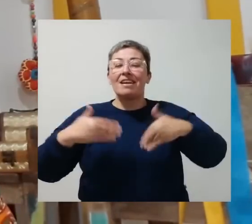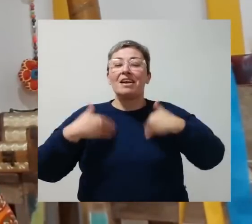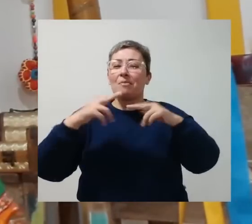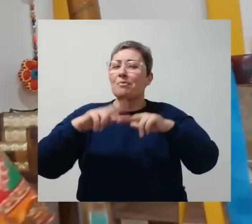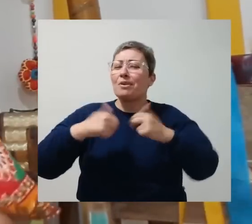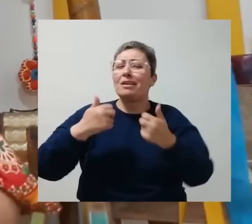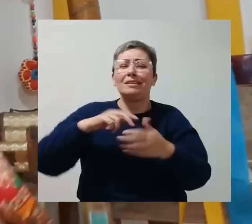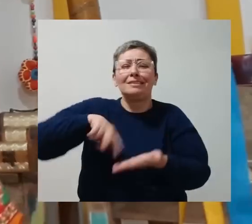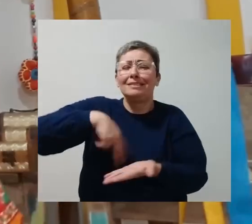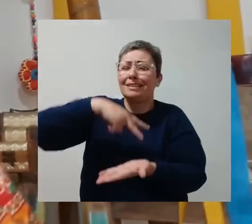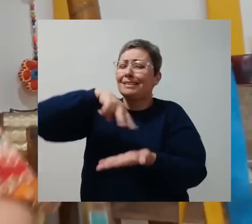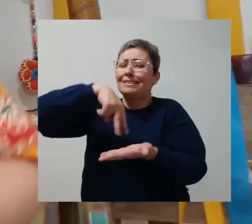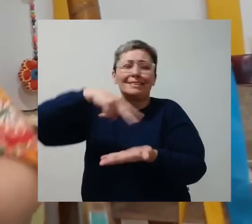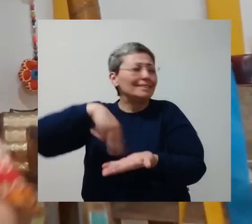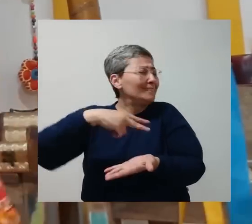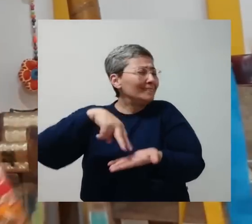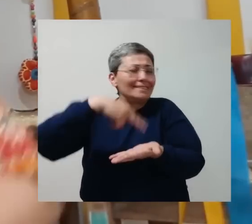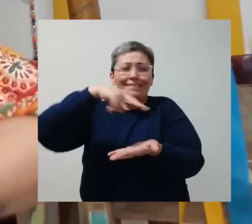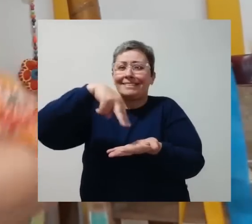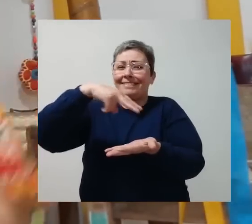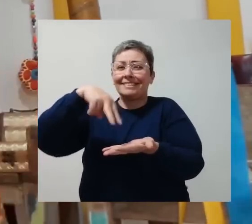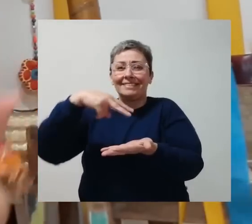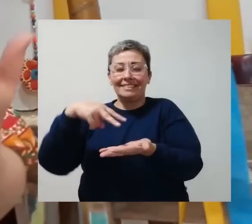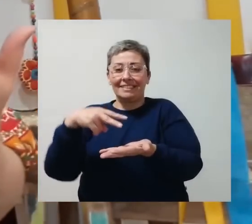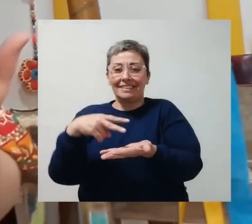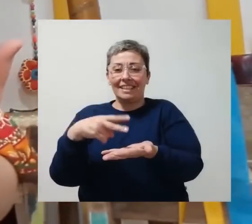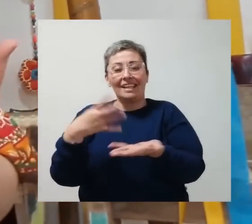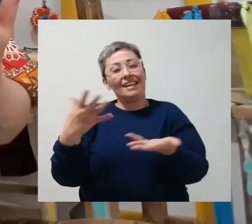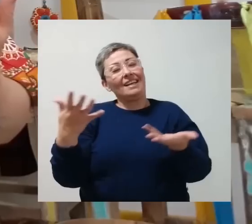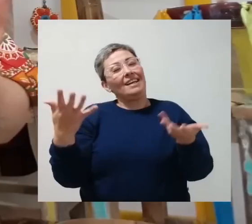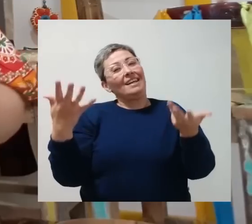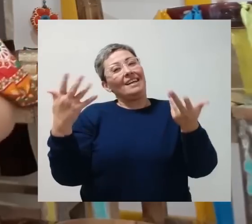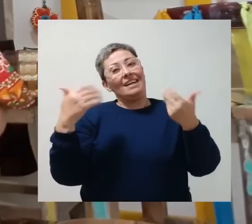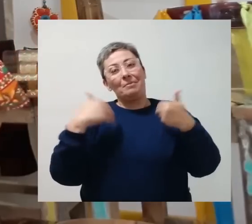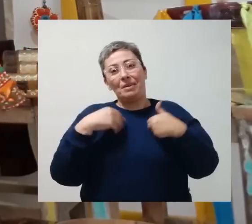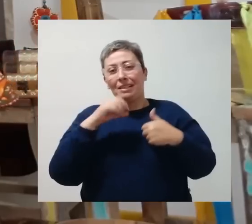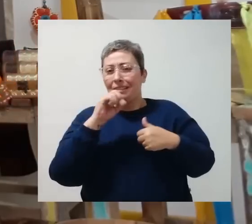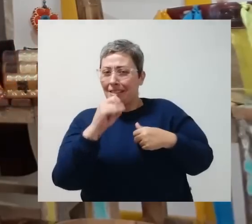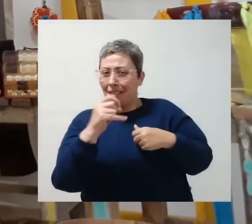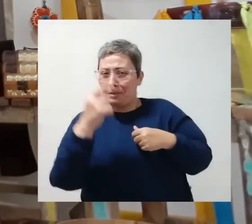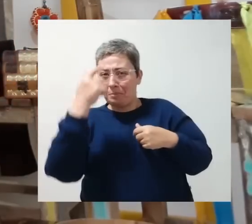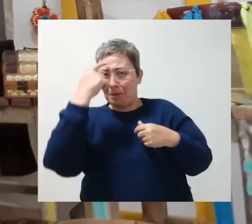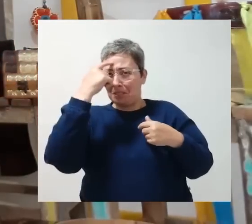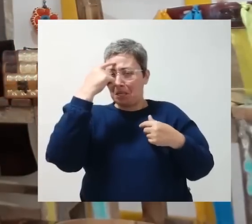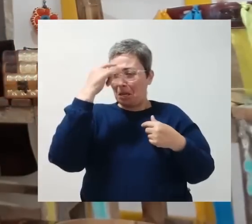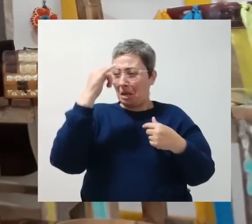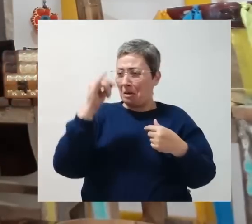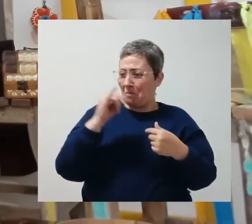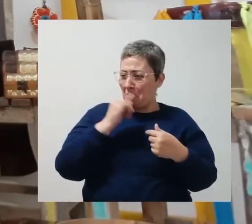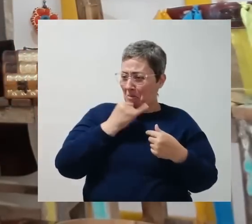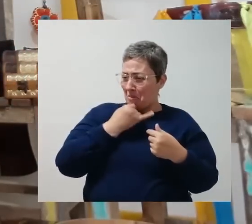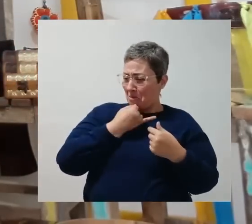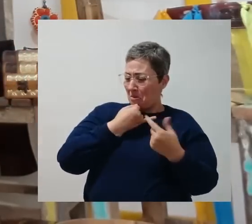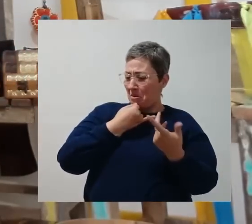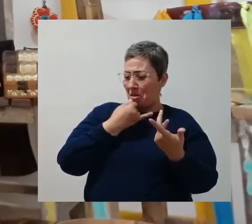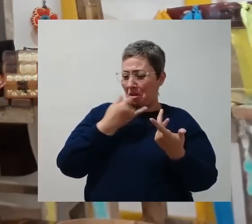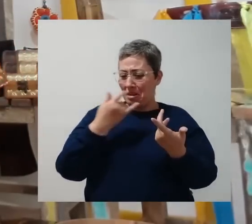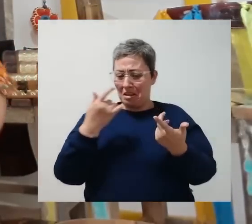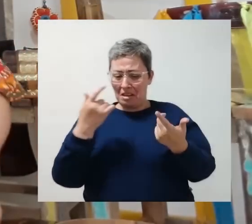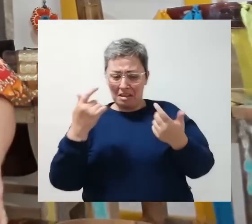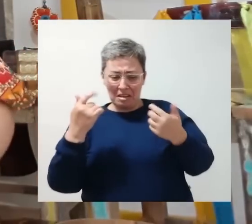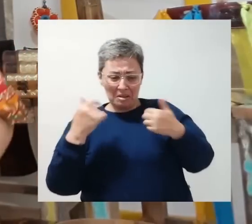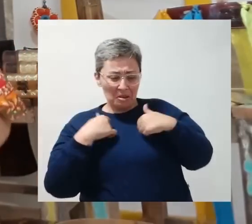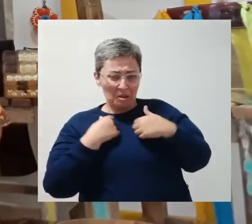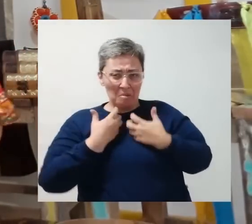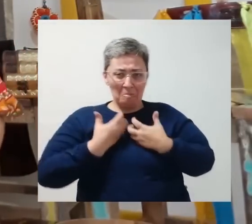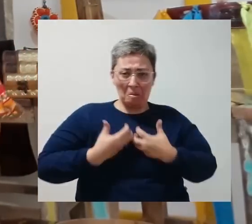alegria. Por isso dance, dance, dance. Ah, mas se pensar lhe causa tristeza, lhe